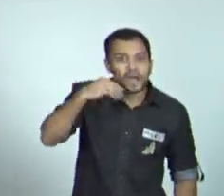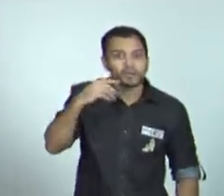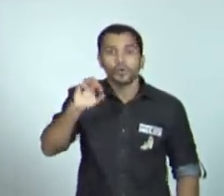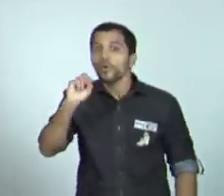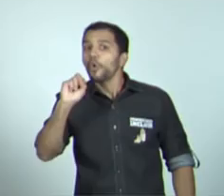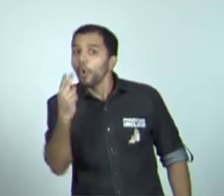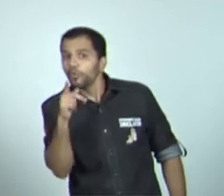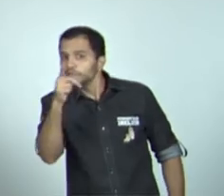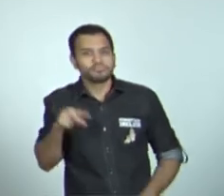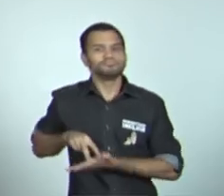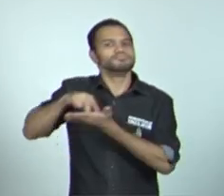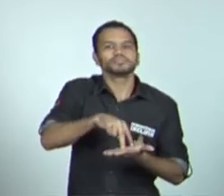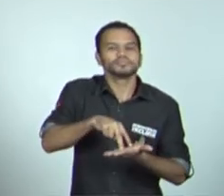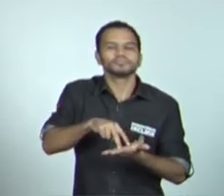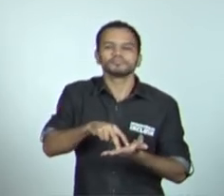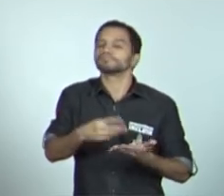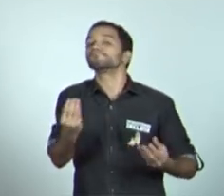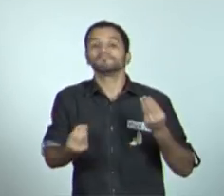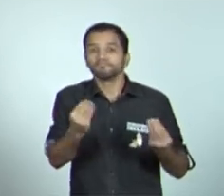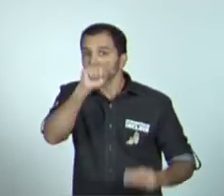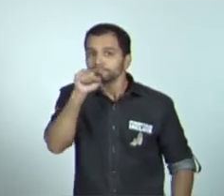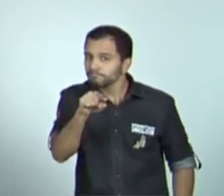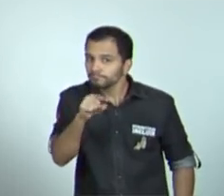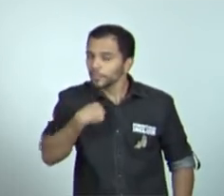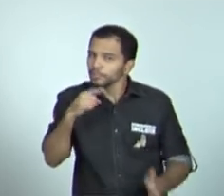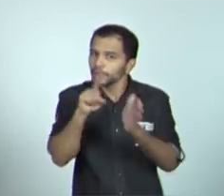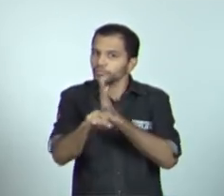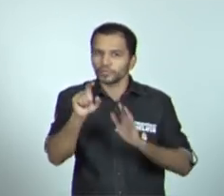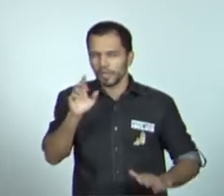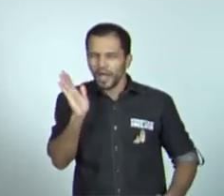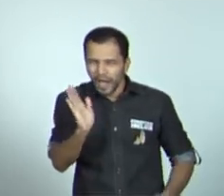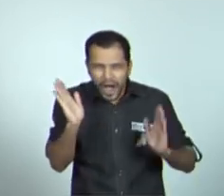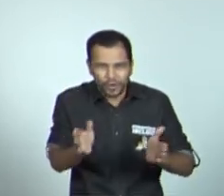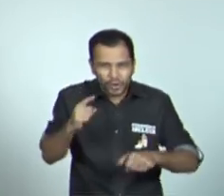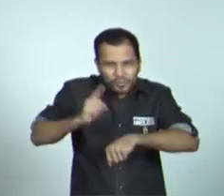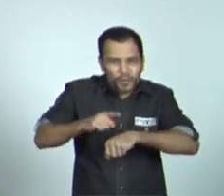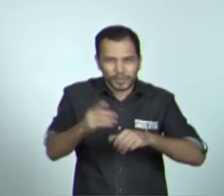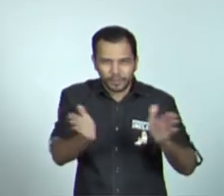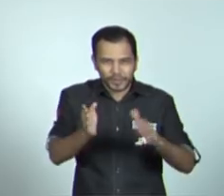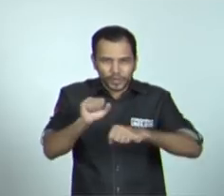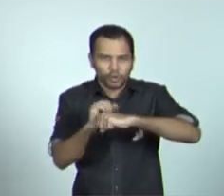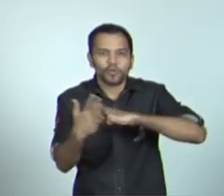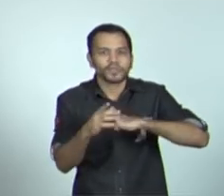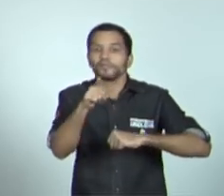posicionar nesse tempo de convite eu quero saber quem é quem é o que deus tá perguntando quem